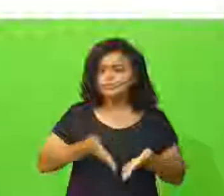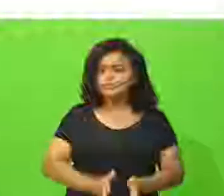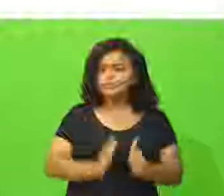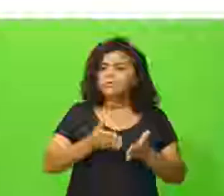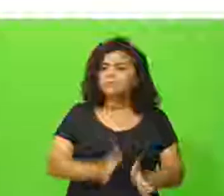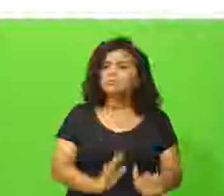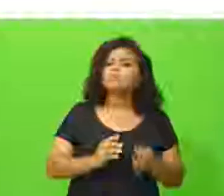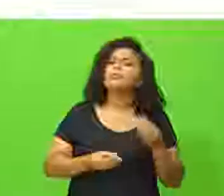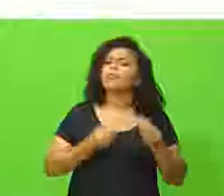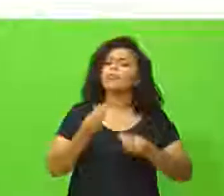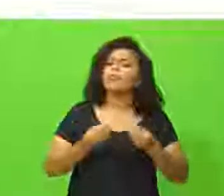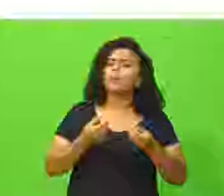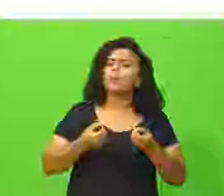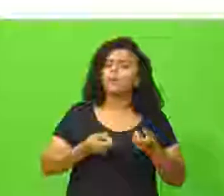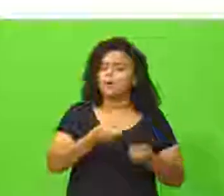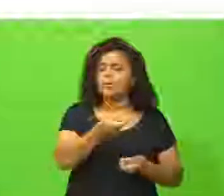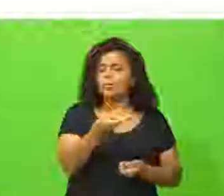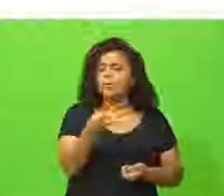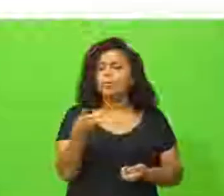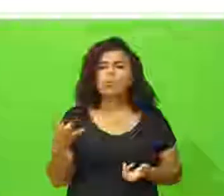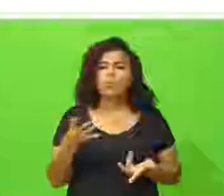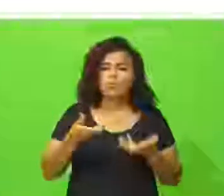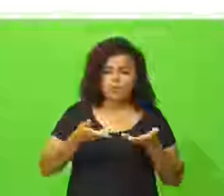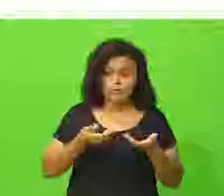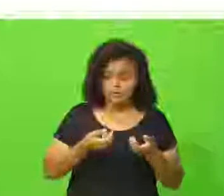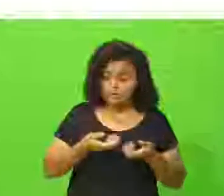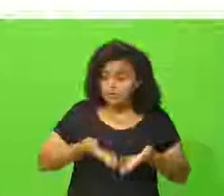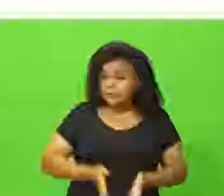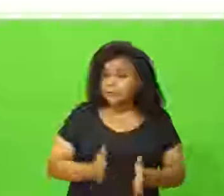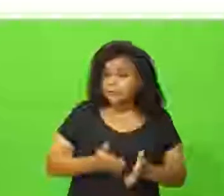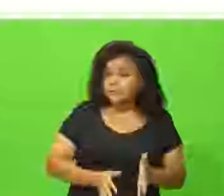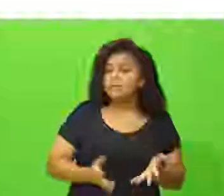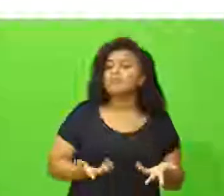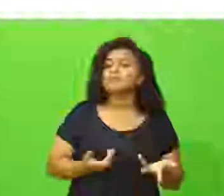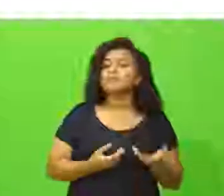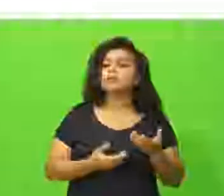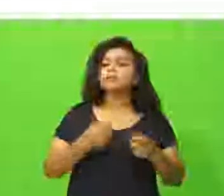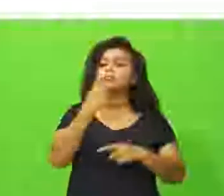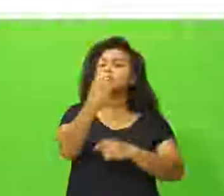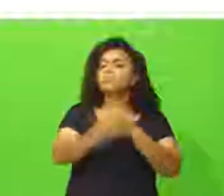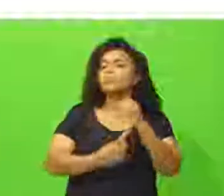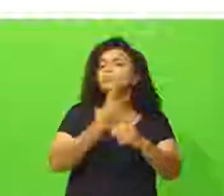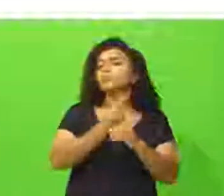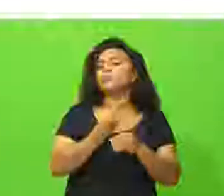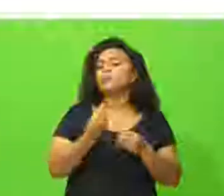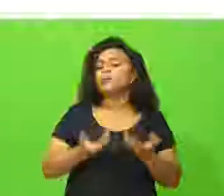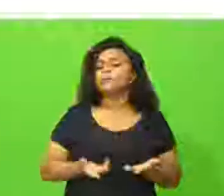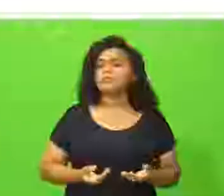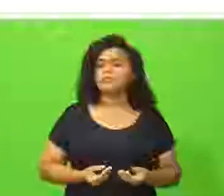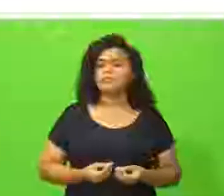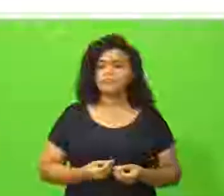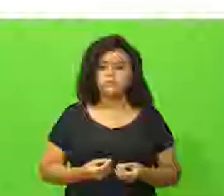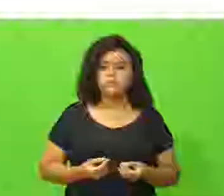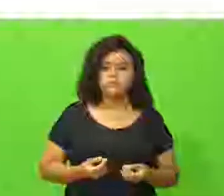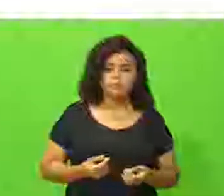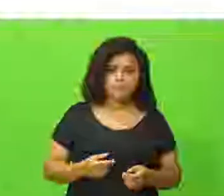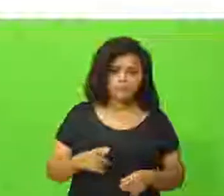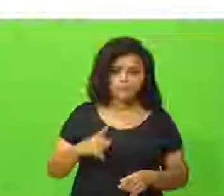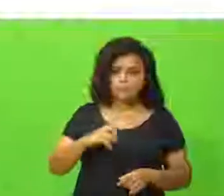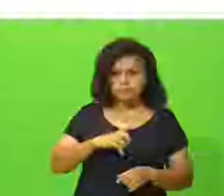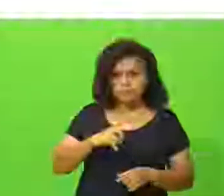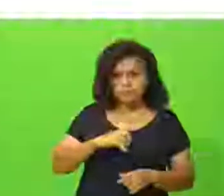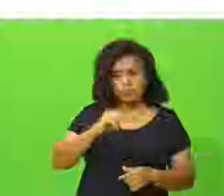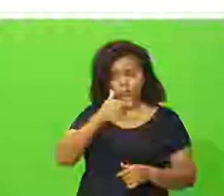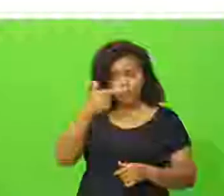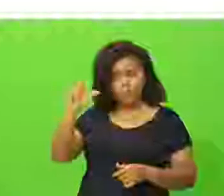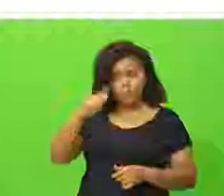de nascimentos durante o ano. Lembrando, professor, que nós vamos ter agora um outro processo, que é, portanto, a